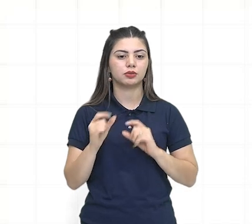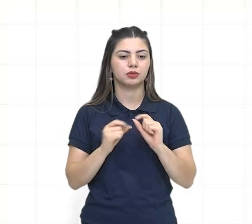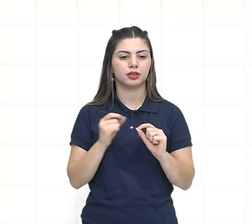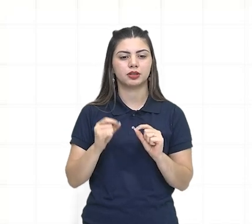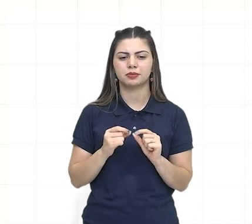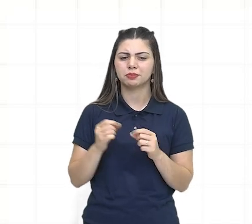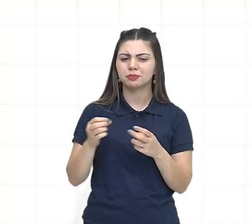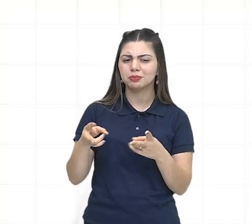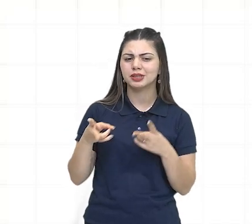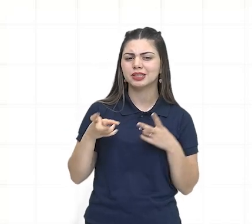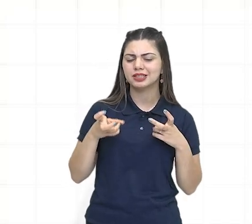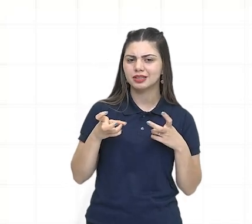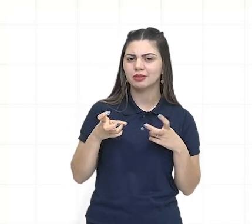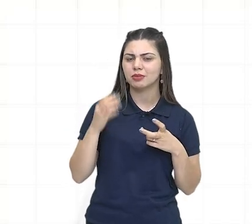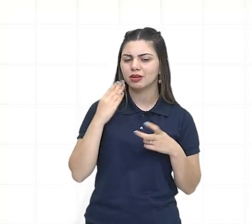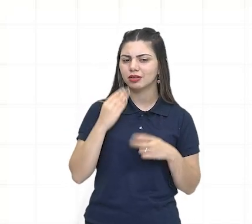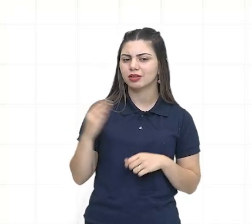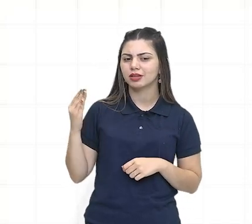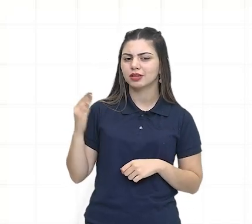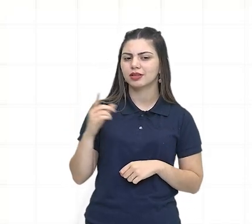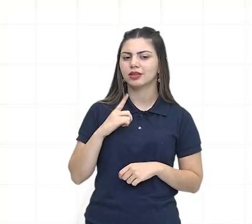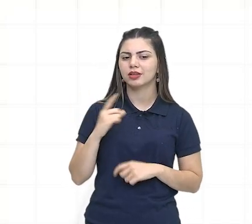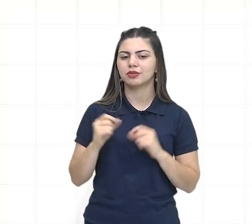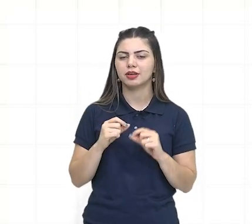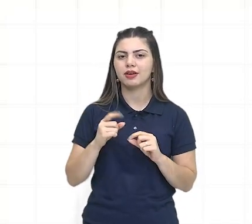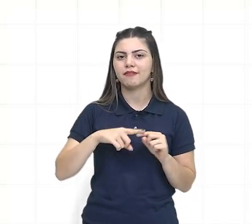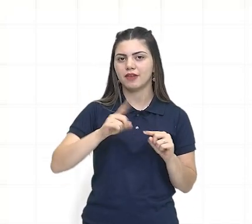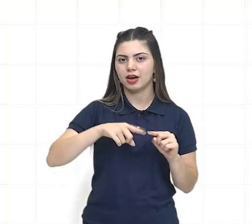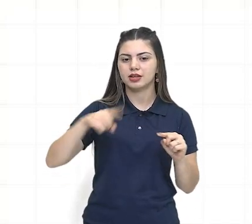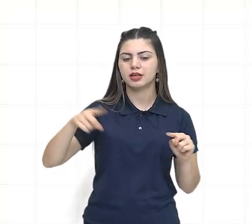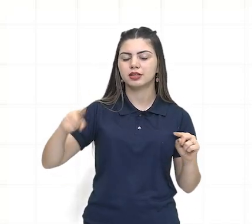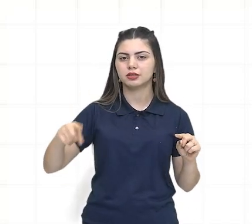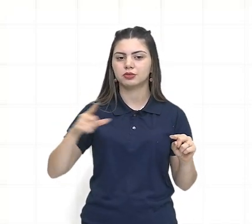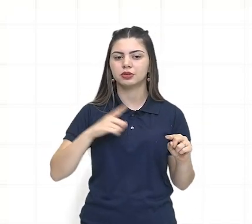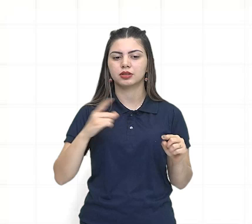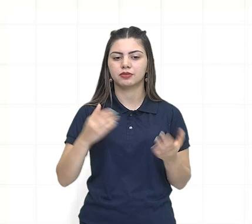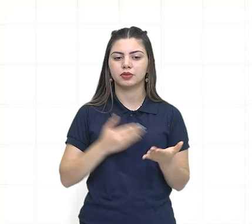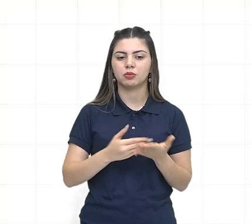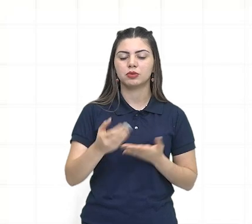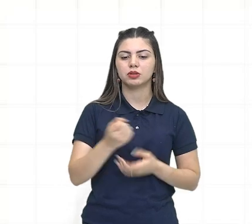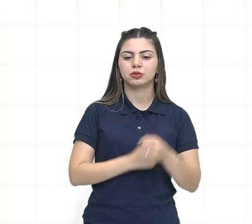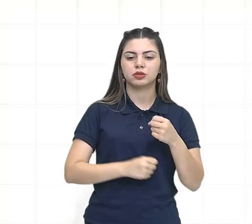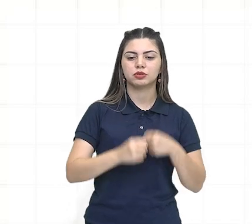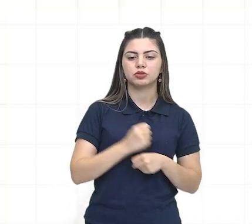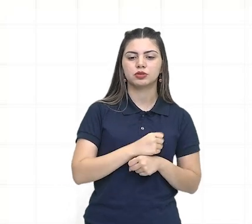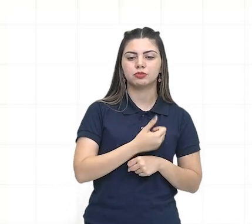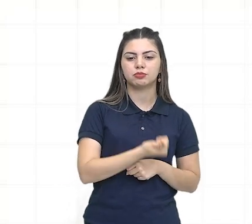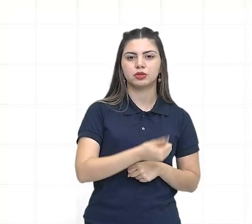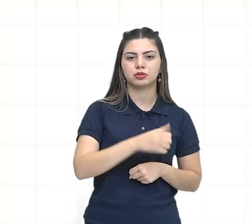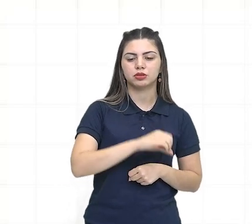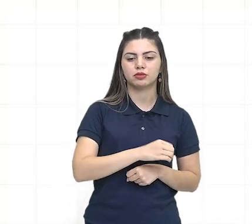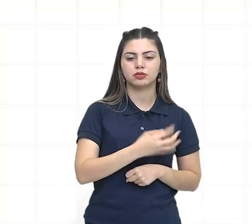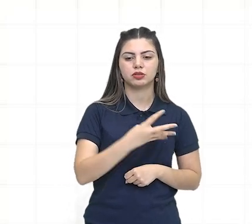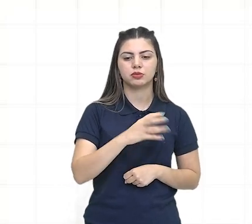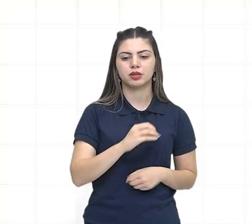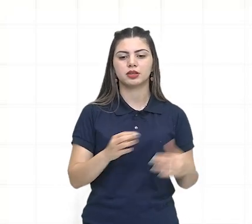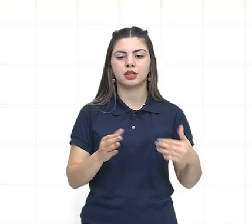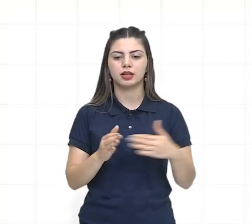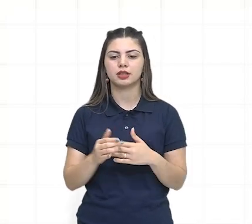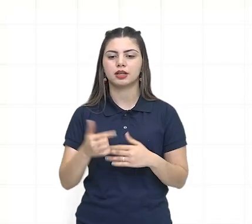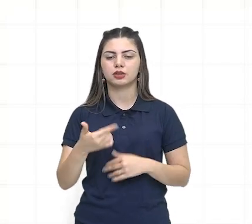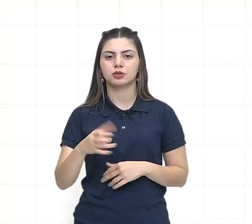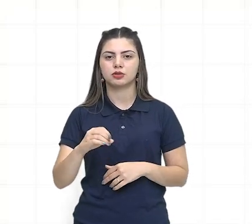estamos vendo a variação, nesse caso, de anos em que houve censo demográfico de 1940 a